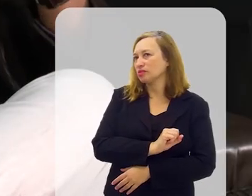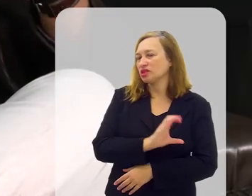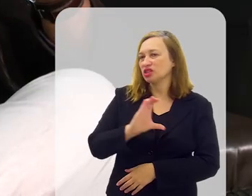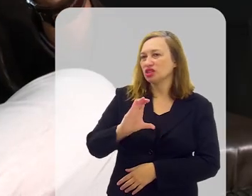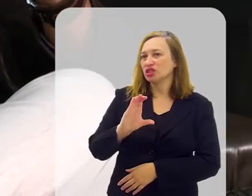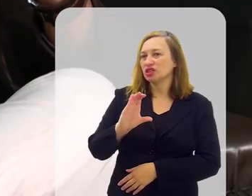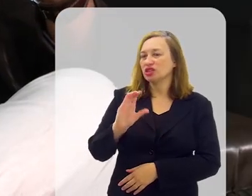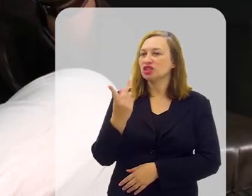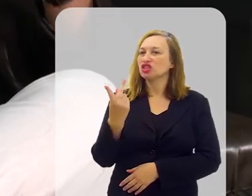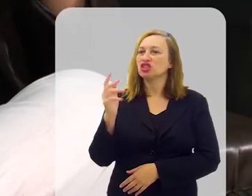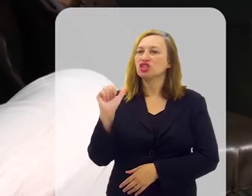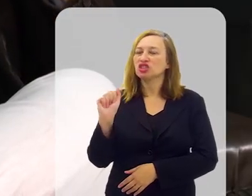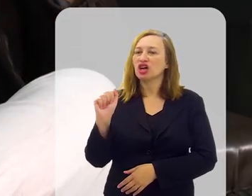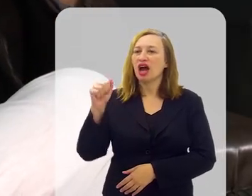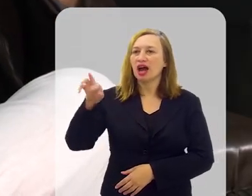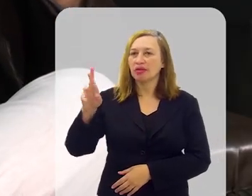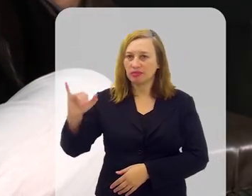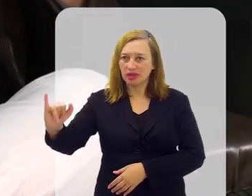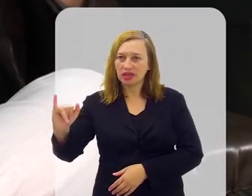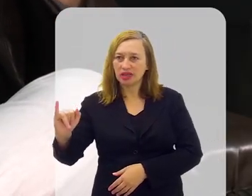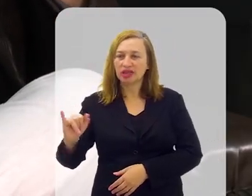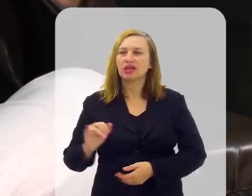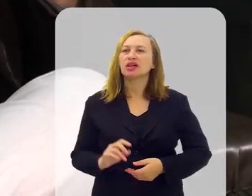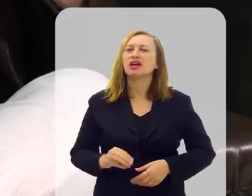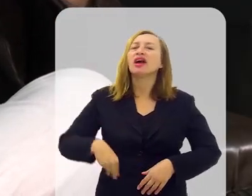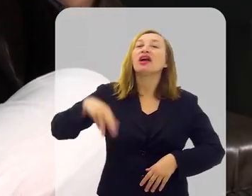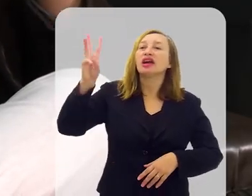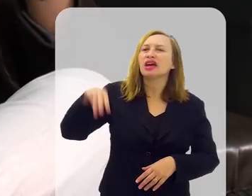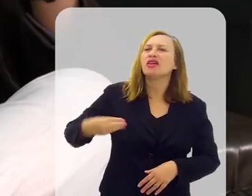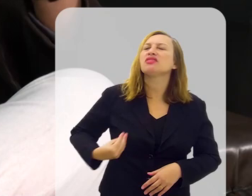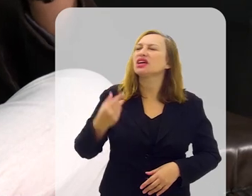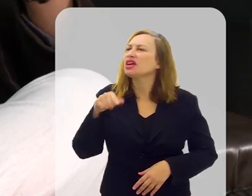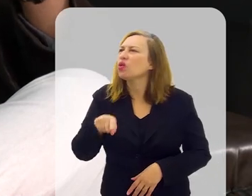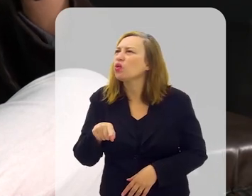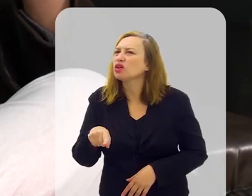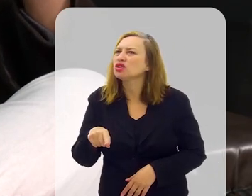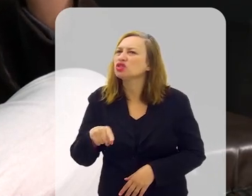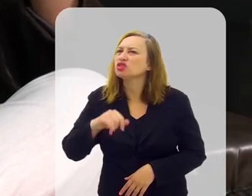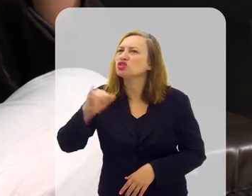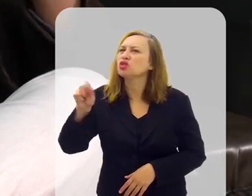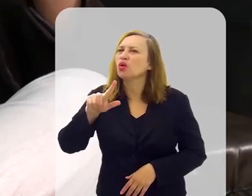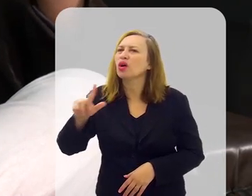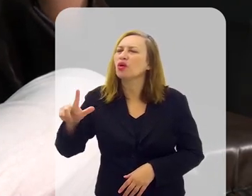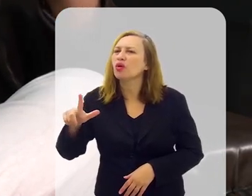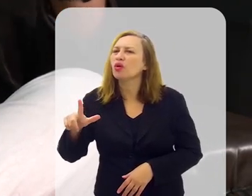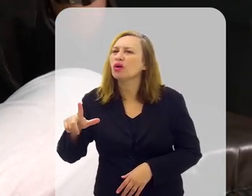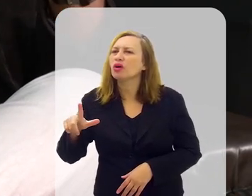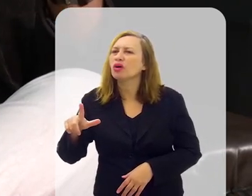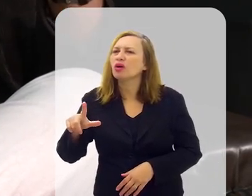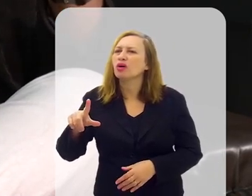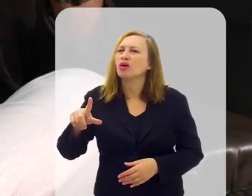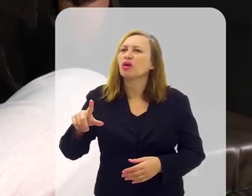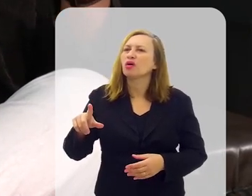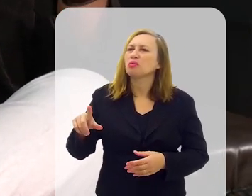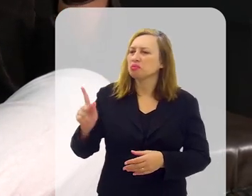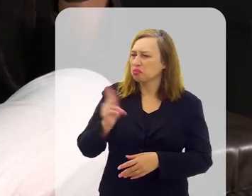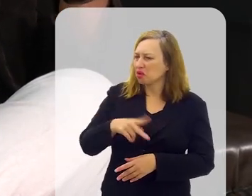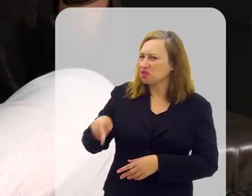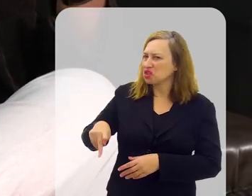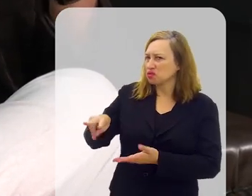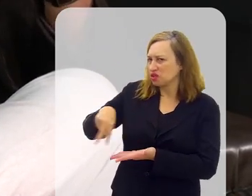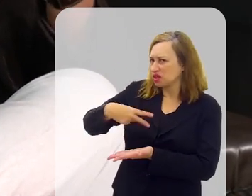por charme. Ah, né? Sim. É, o nosso Kim tá aqui hoje? Tá, Joel? Tá. Ele é professor de dança